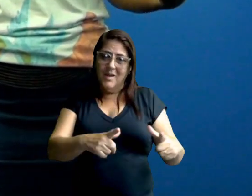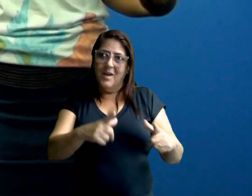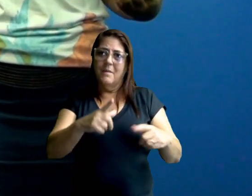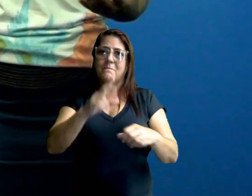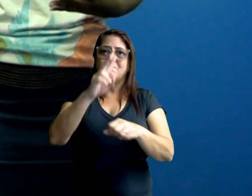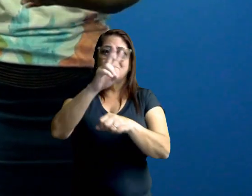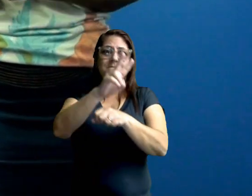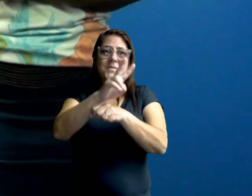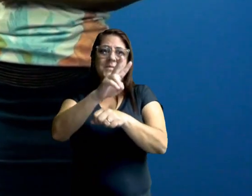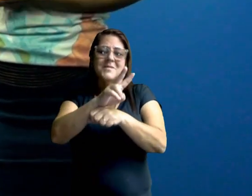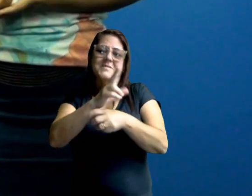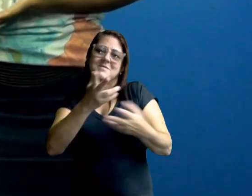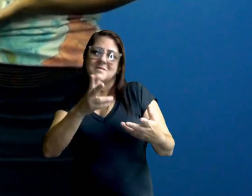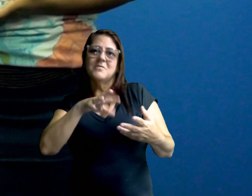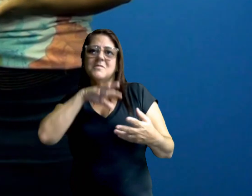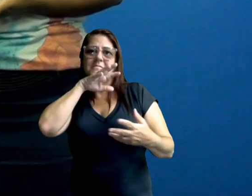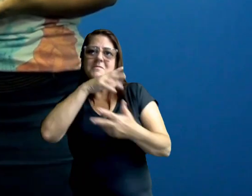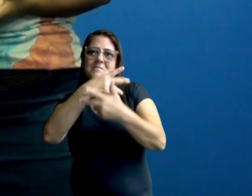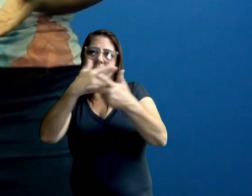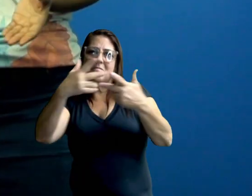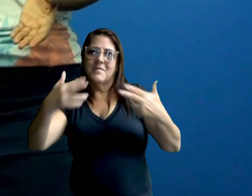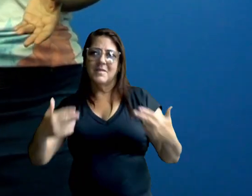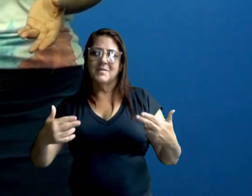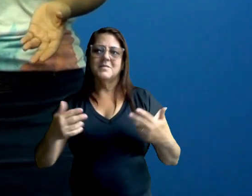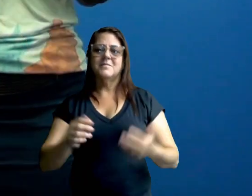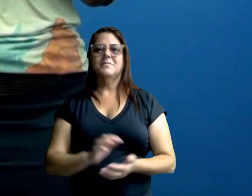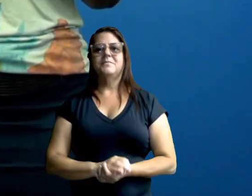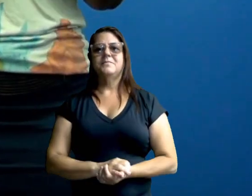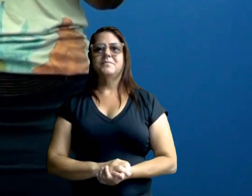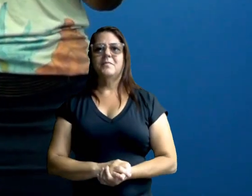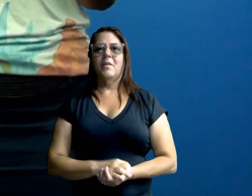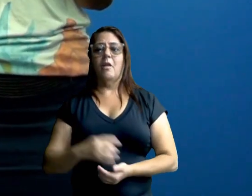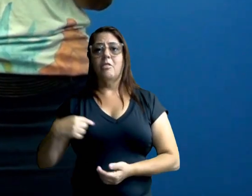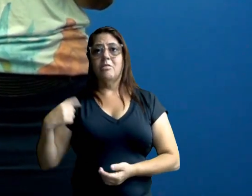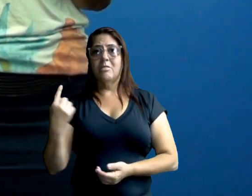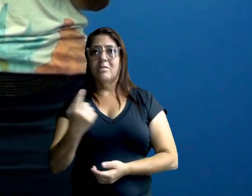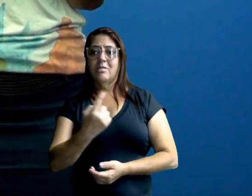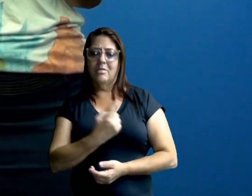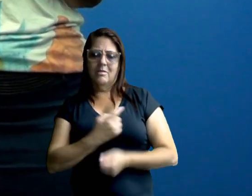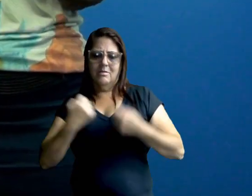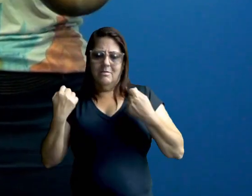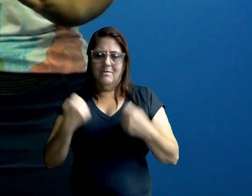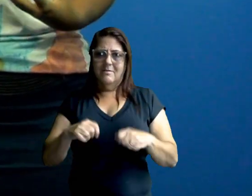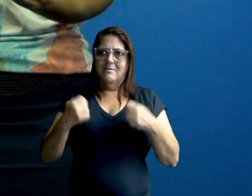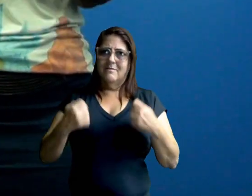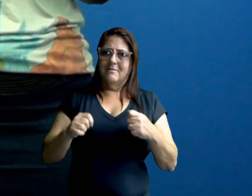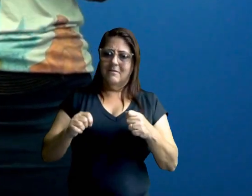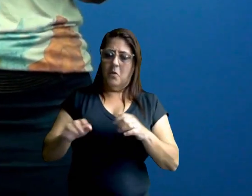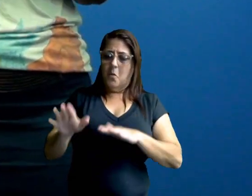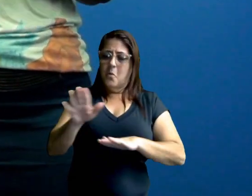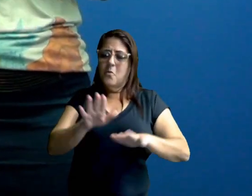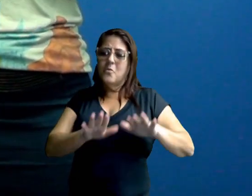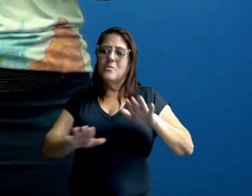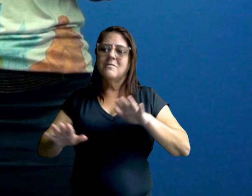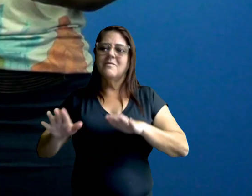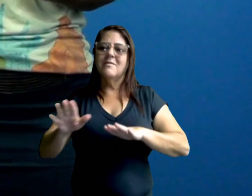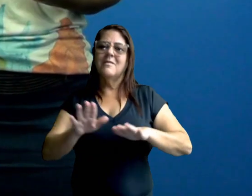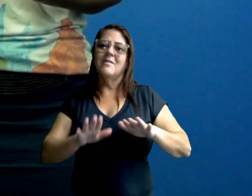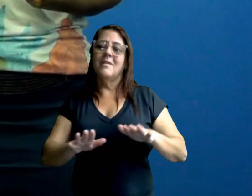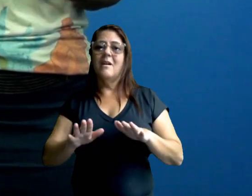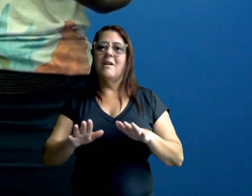para diversos animais, ok? Então, nós precisamos cuidar daquilo que